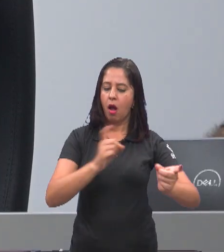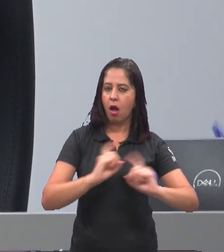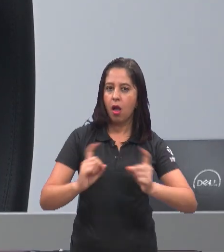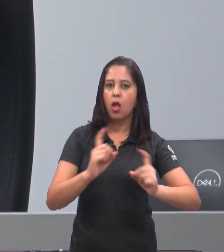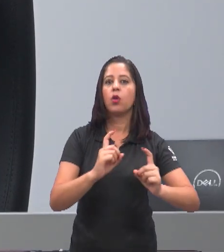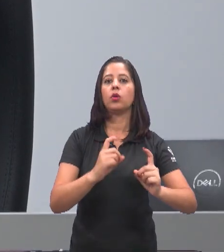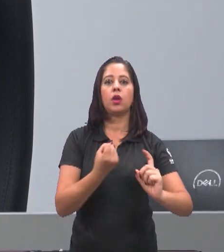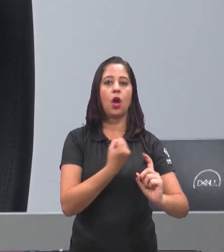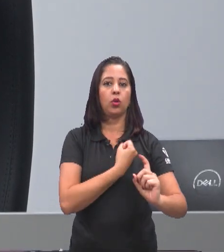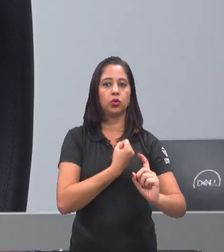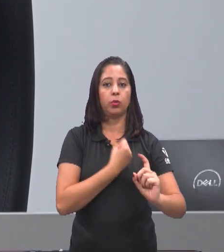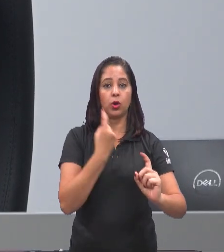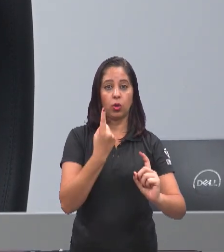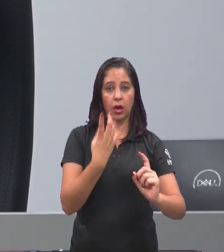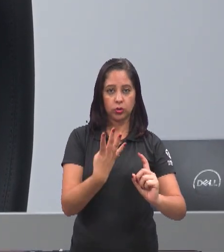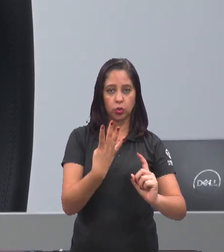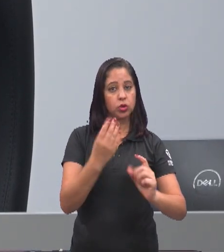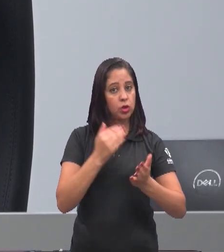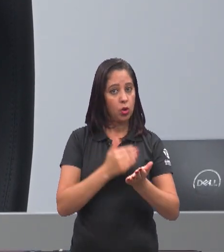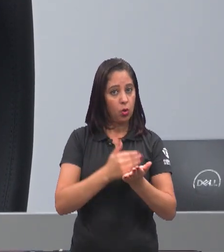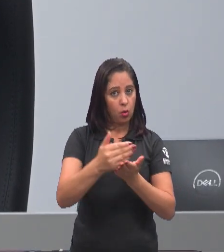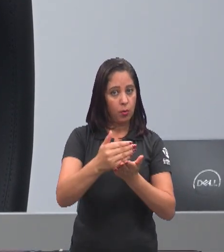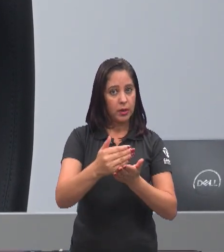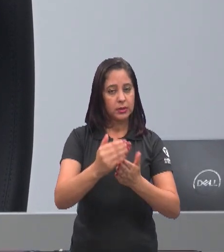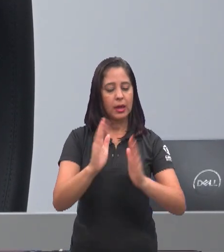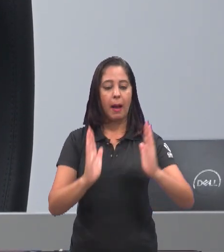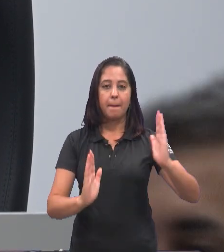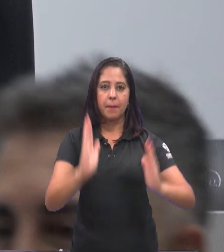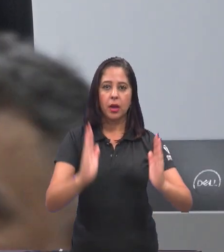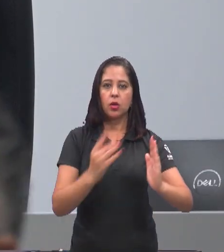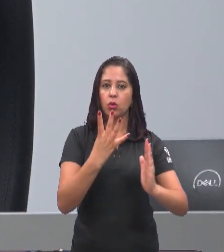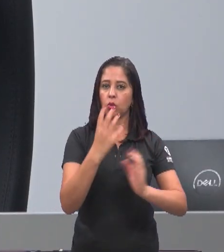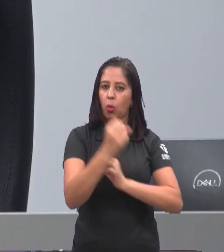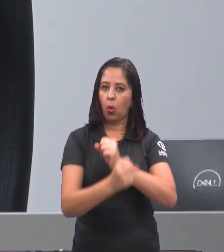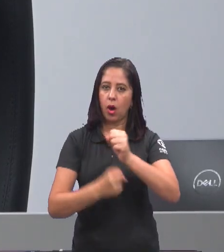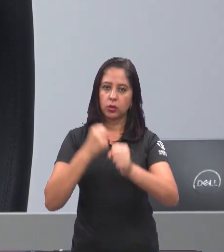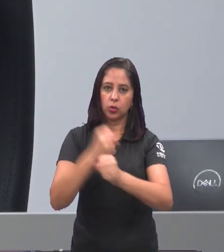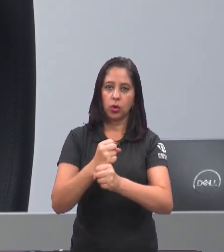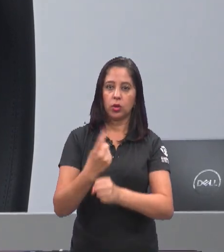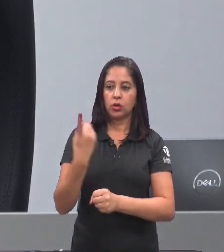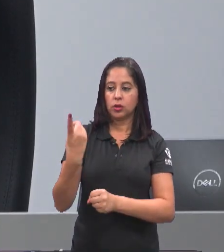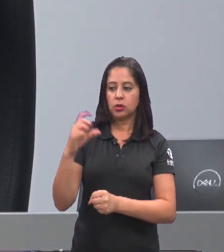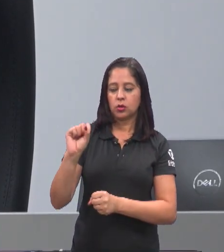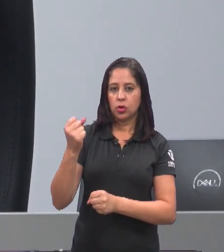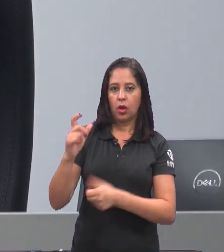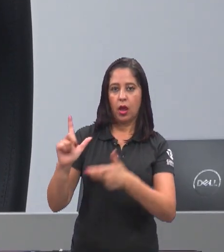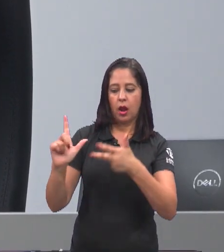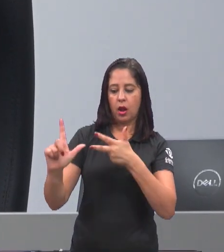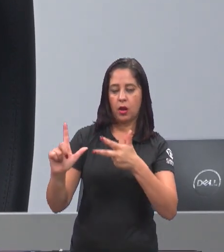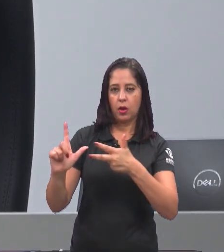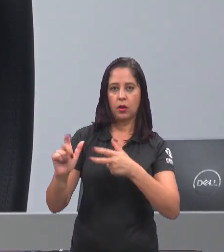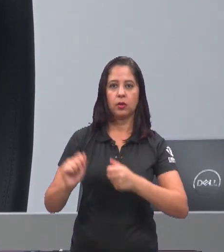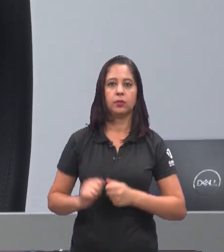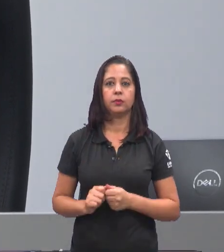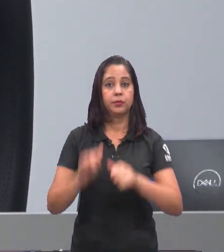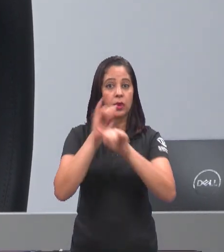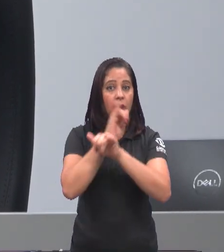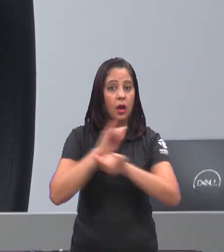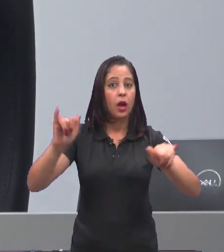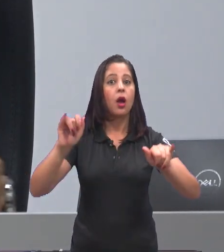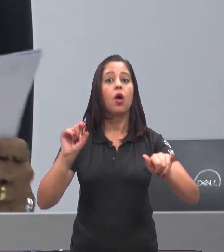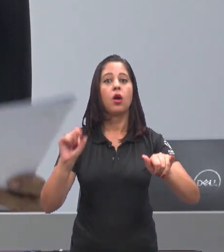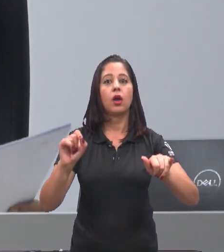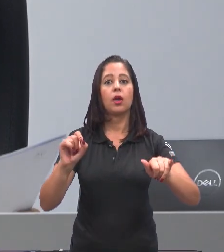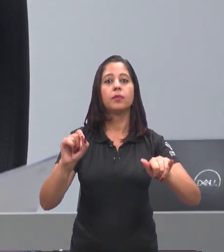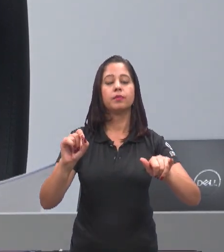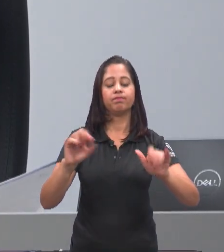a 14ª sessão ordinária da primeira sessão legislativa da 19ª legislatura. Informo a todos presentes que